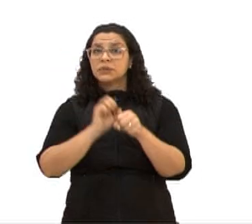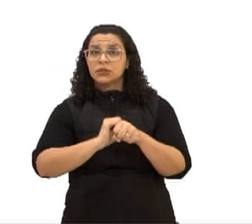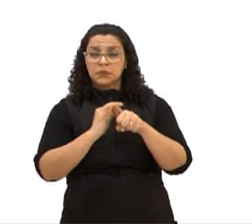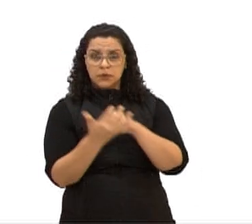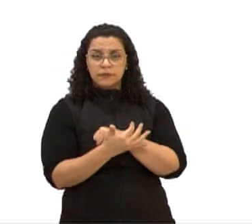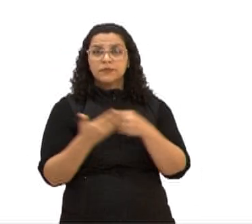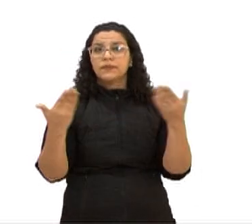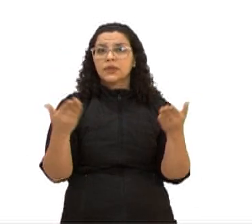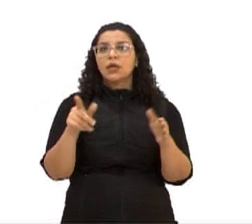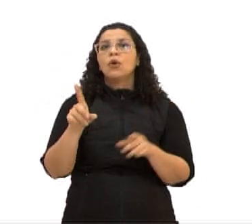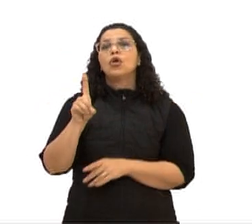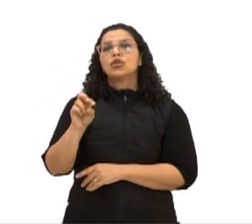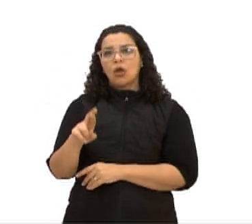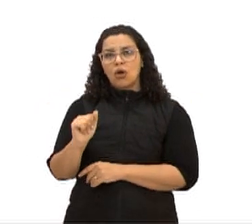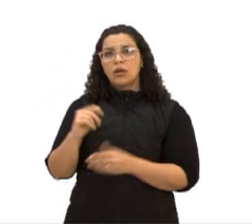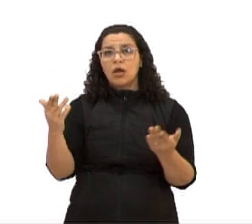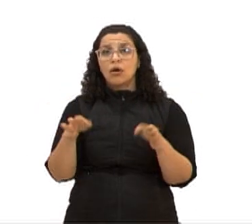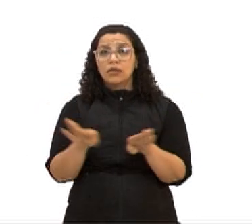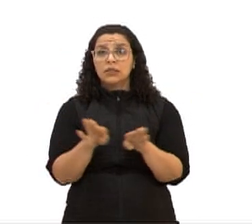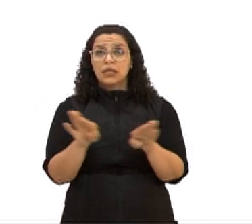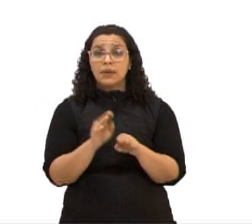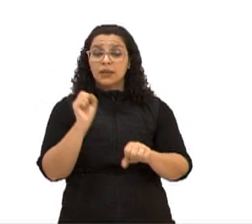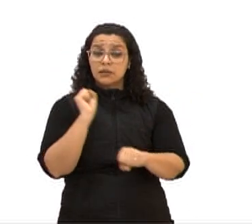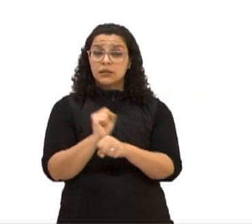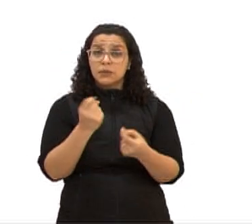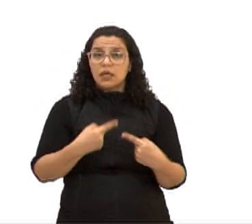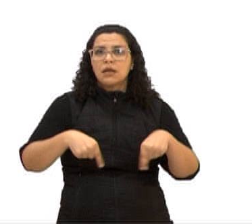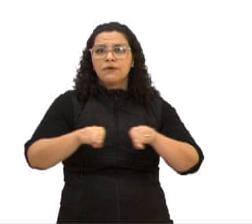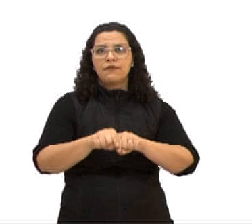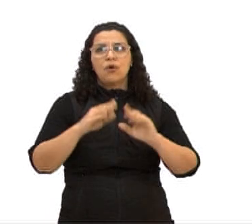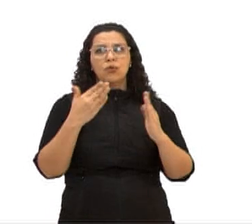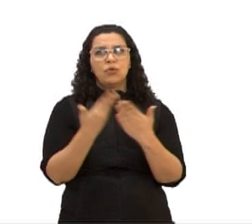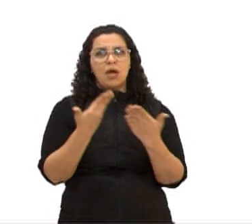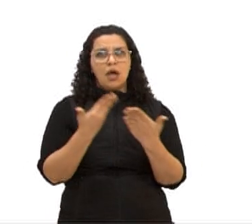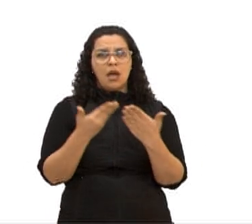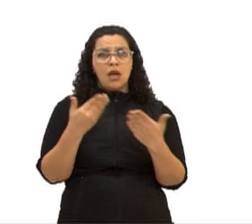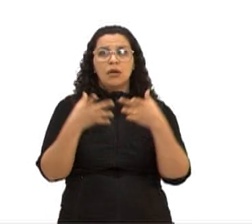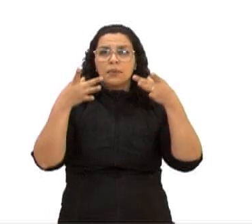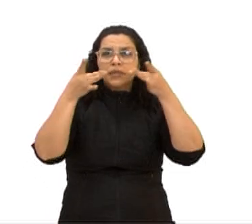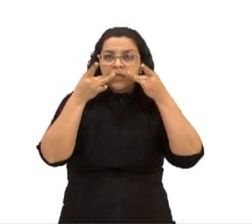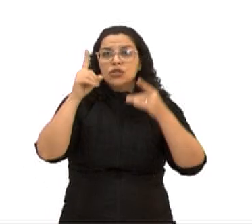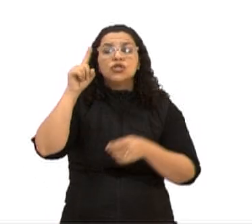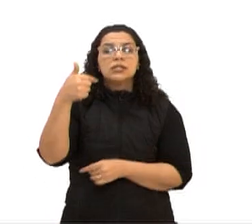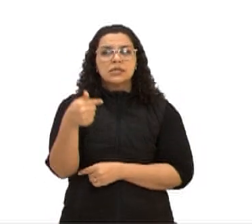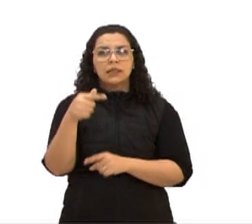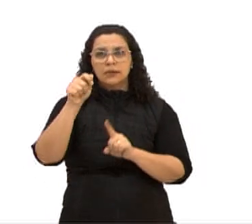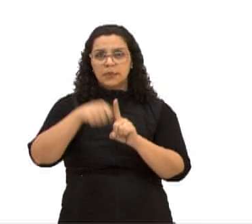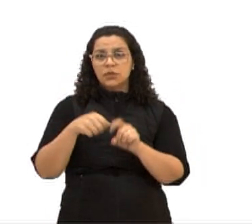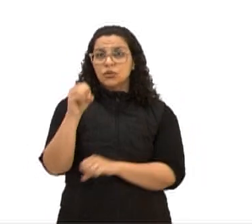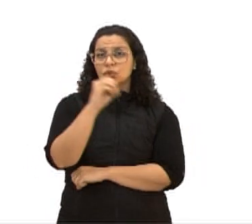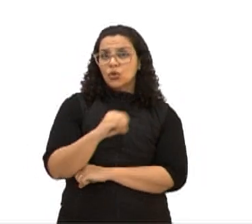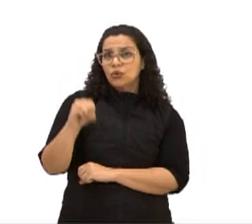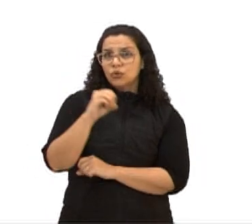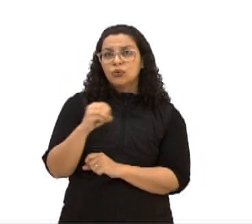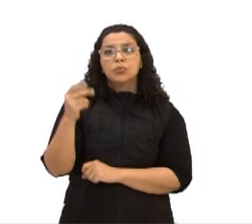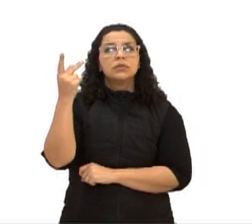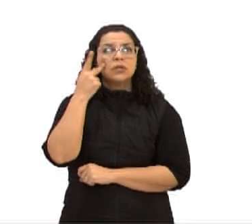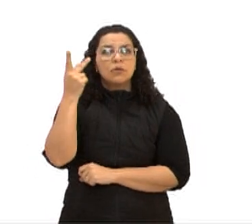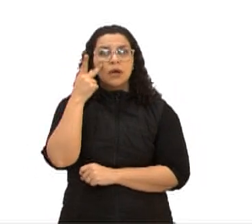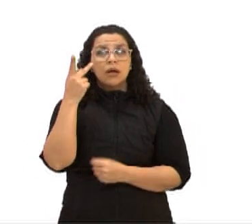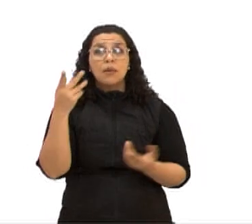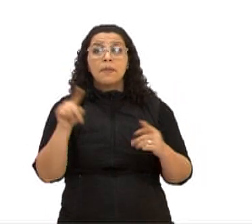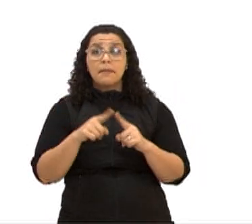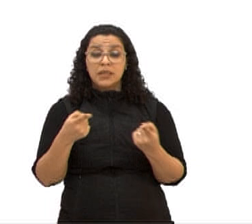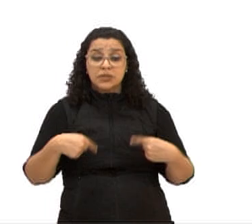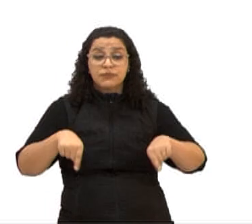coronavírus. Então, Dória adia a retomada de aulas presenciais para 7 de outubro em São Paulo, mas reabrirá escolas